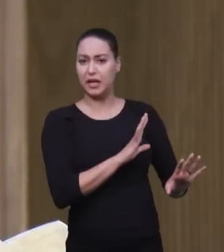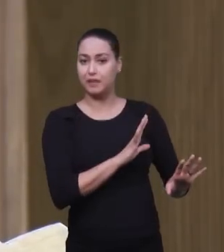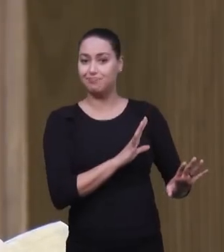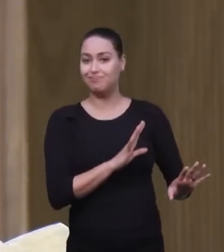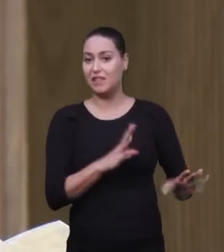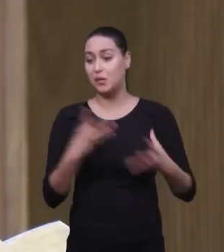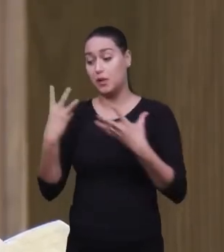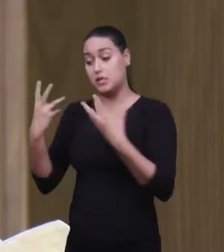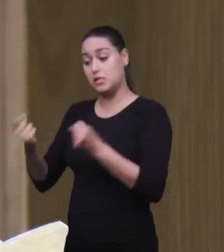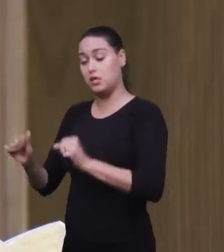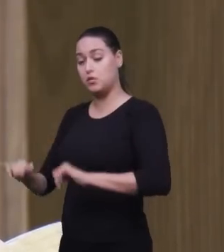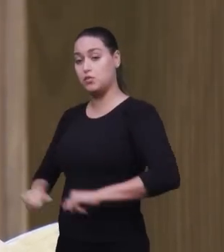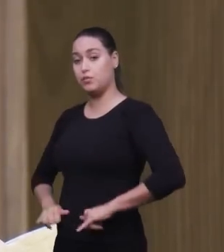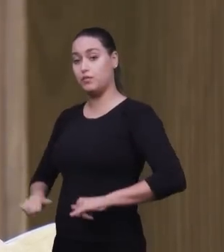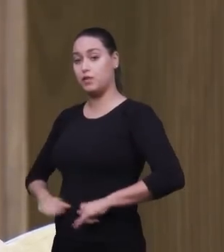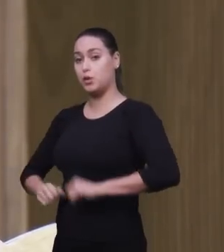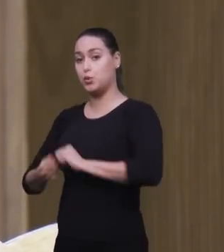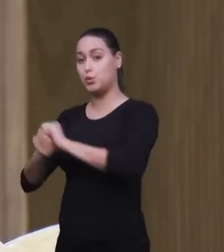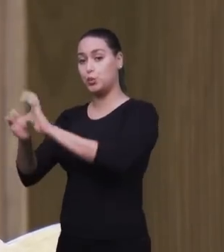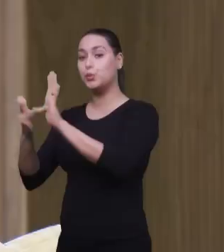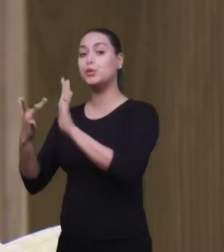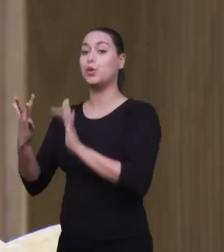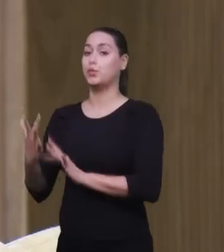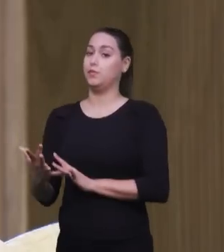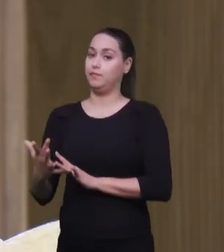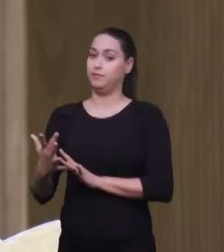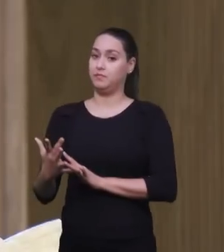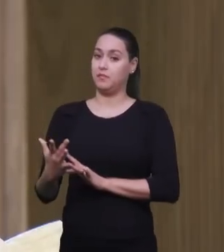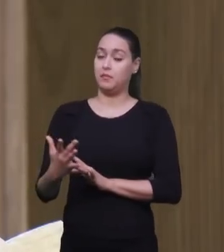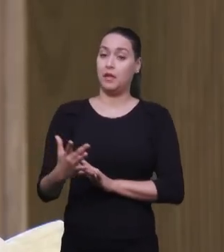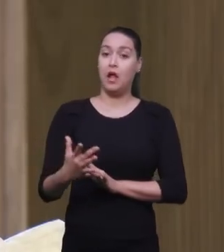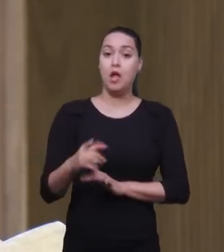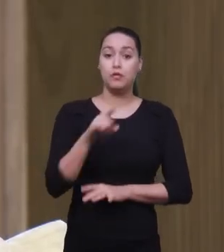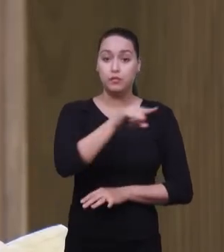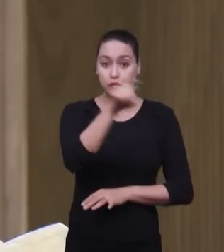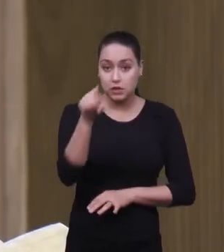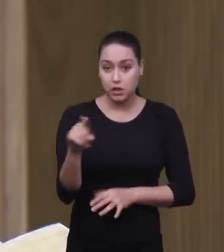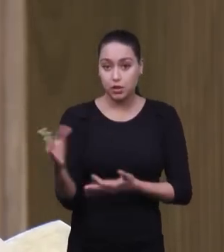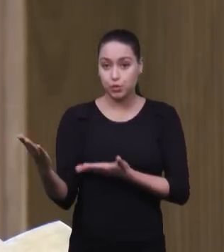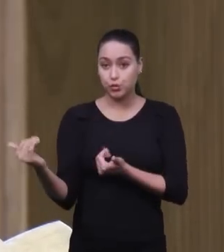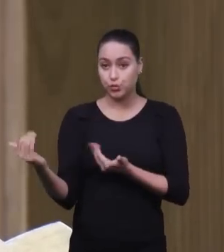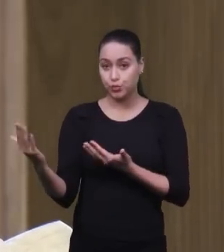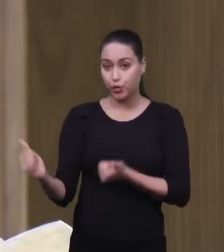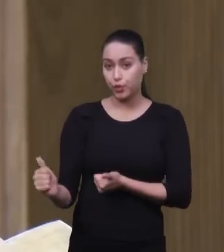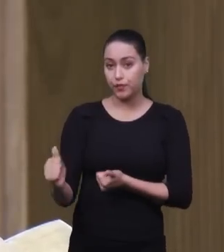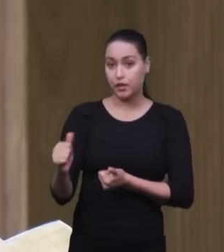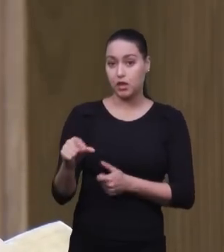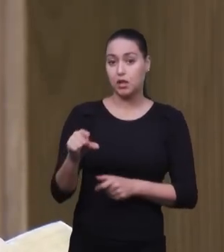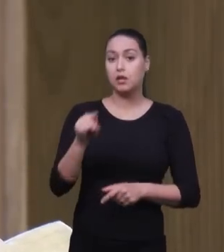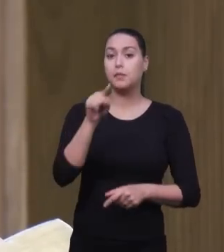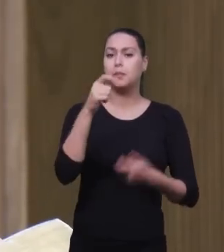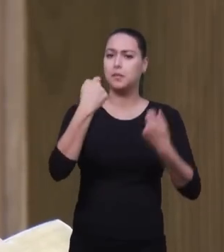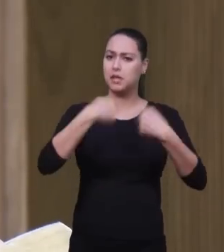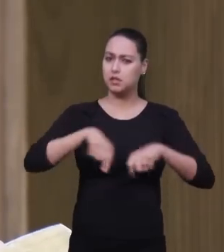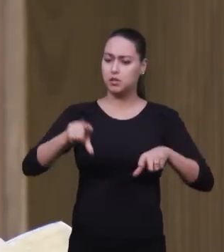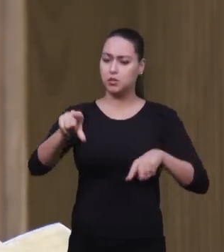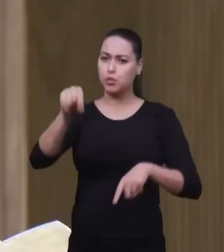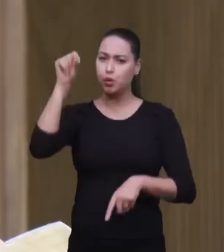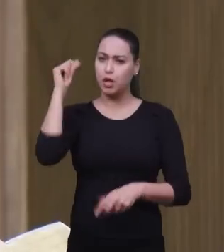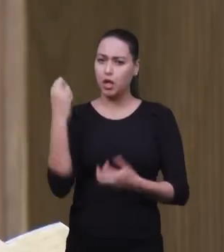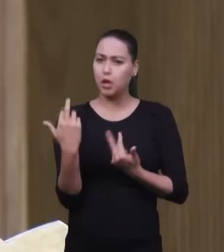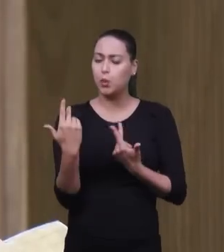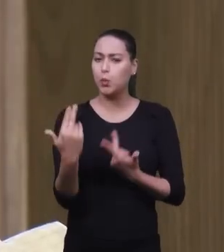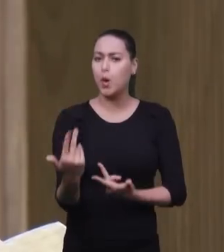participando conosco desse programa, o Senhor deseja, jovem, que cada um de vocês façam uma escolha